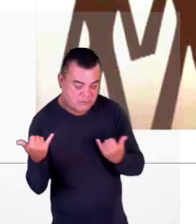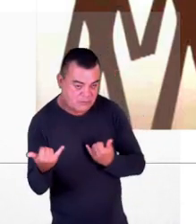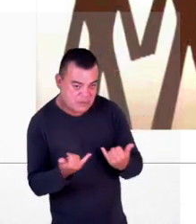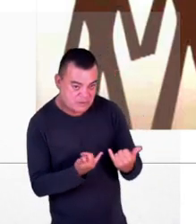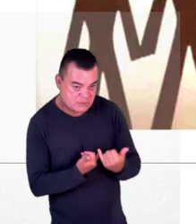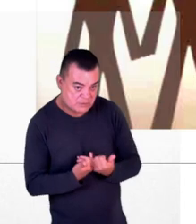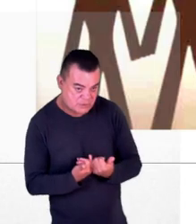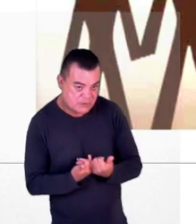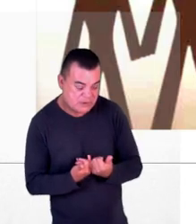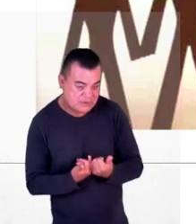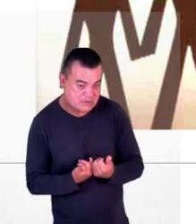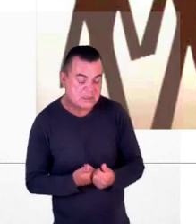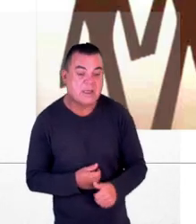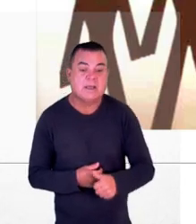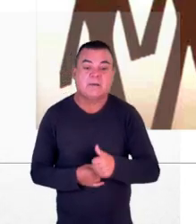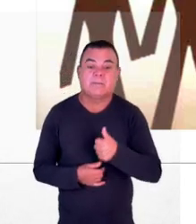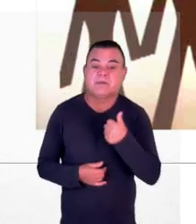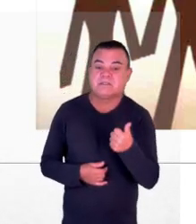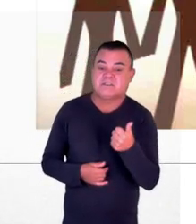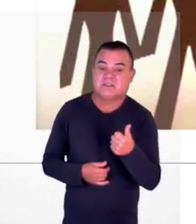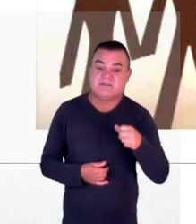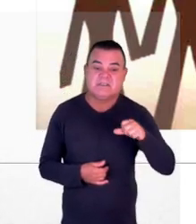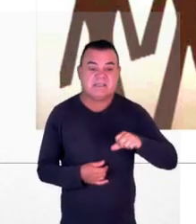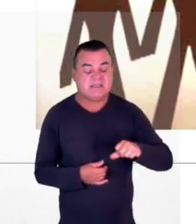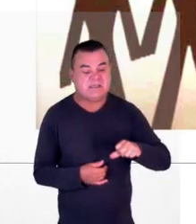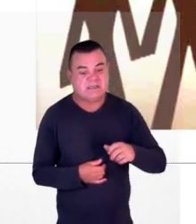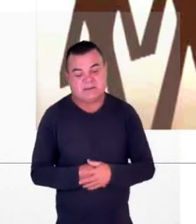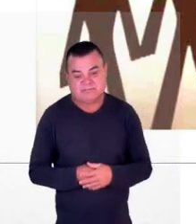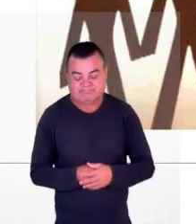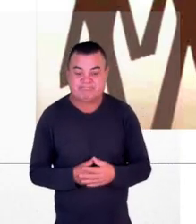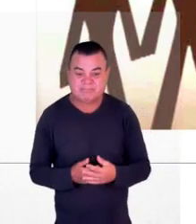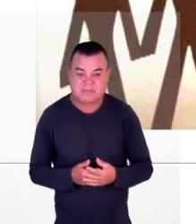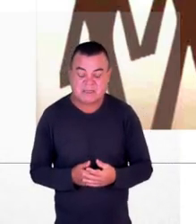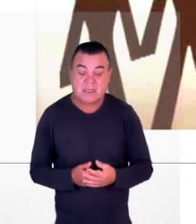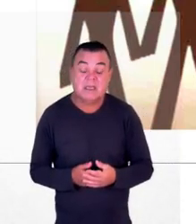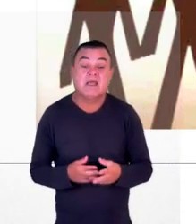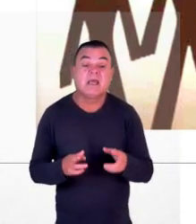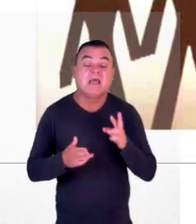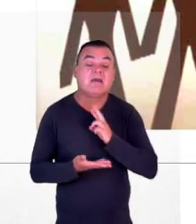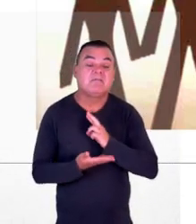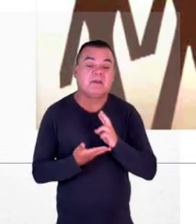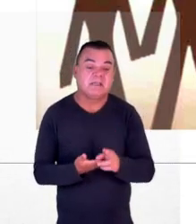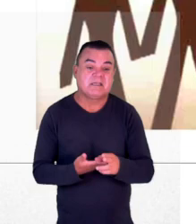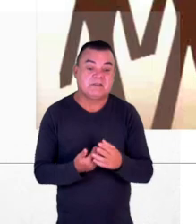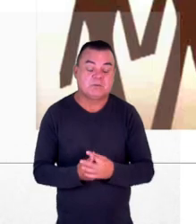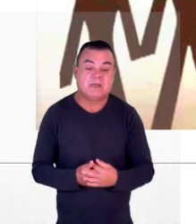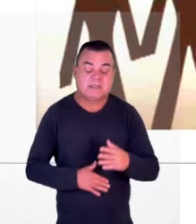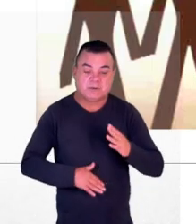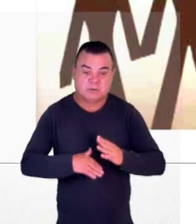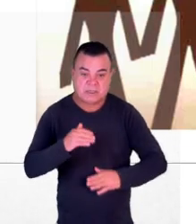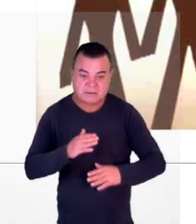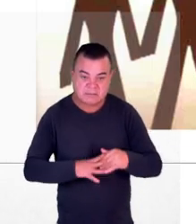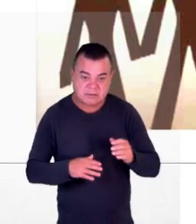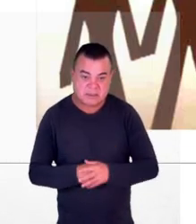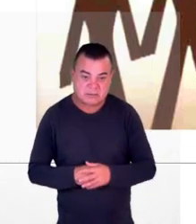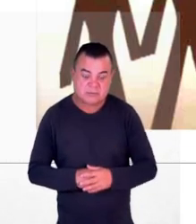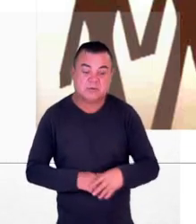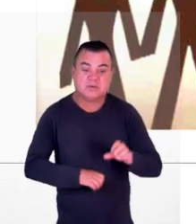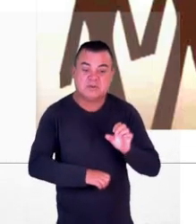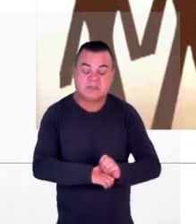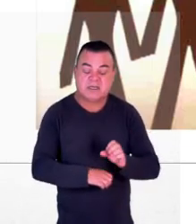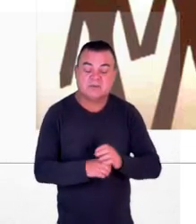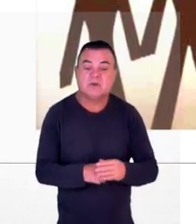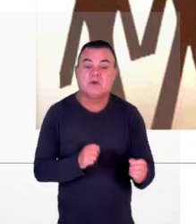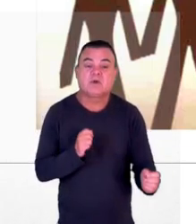e prestações positivas referente a uma atuação de estado com o dever de por